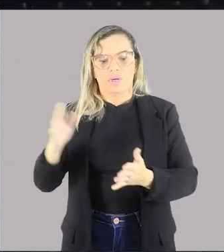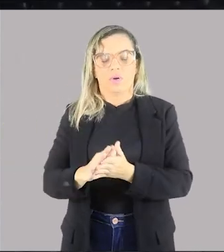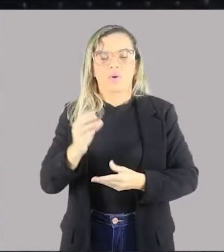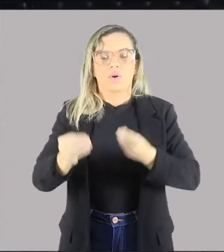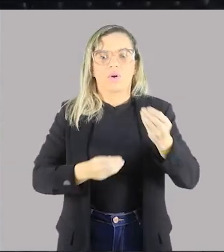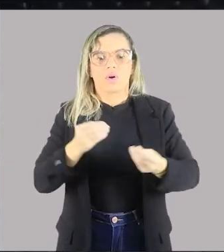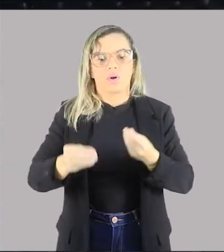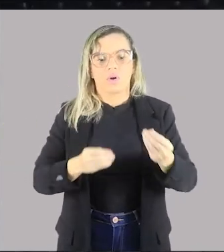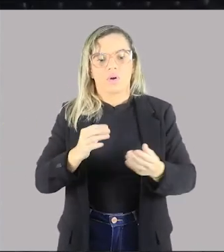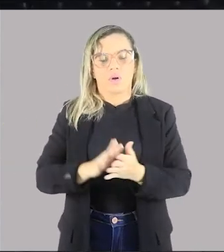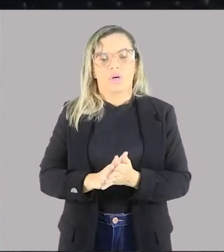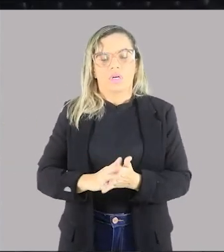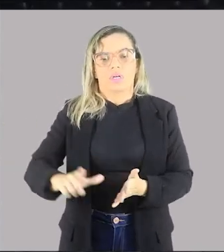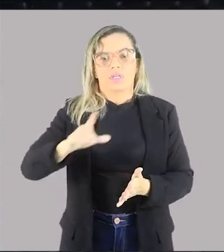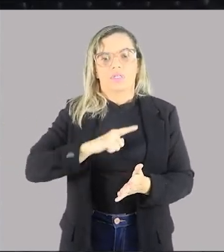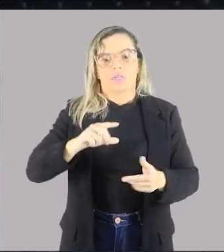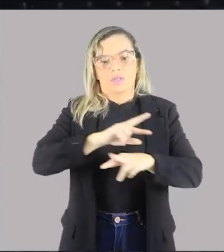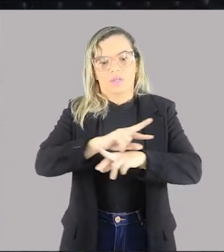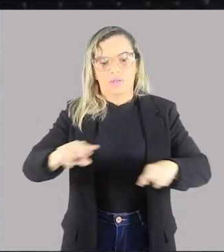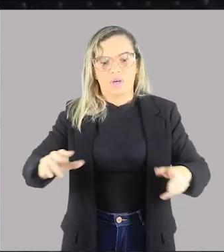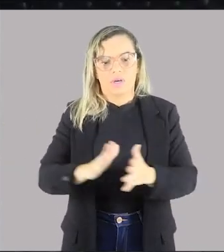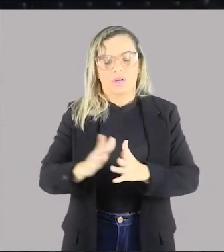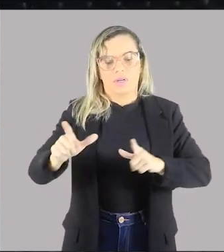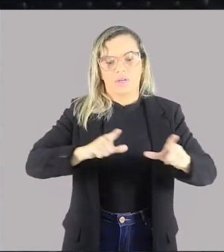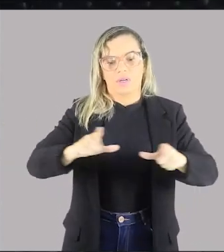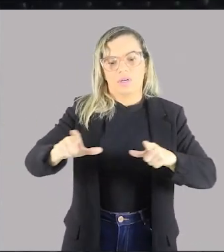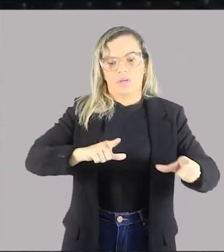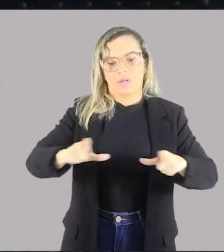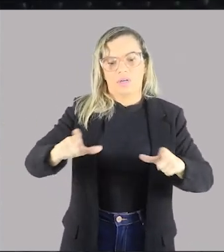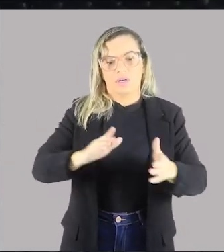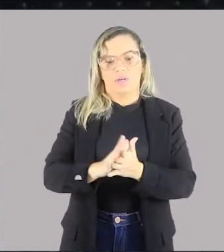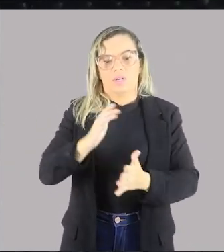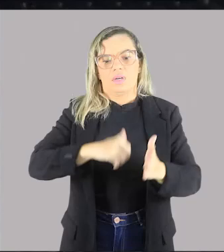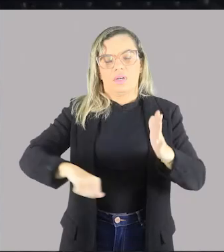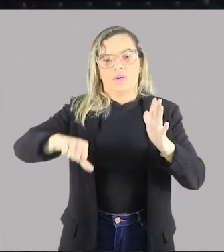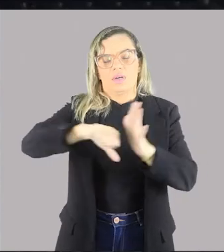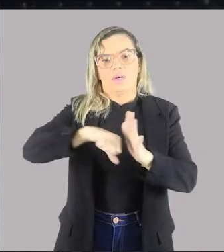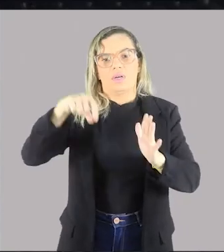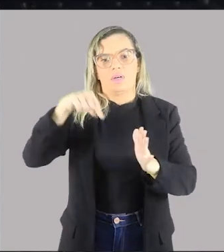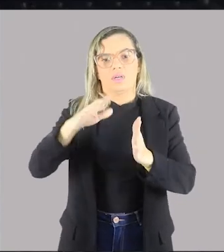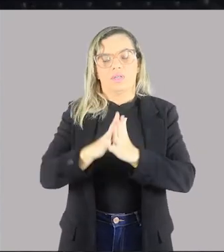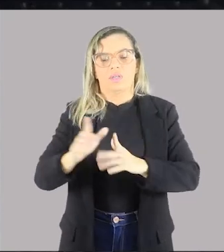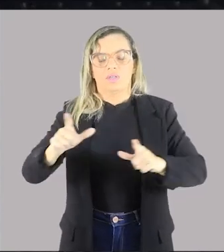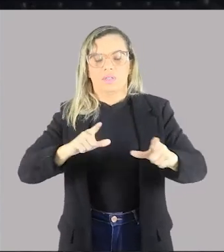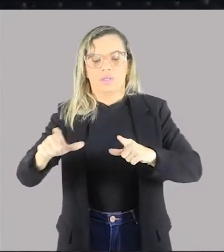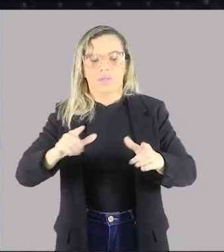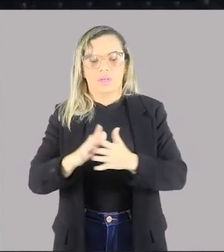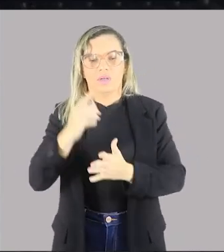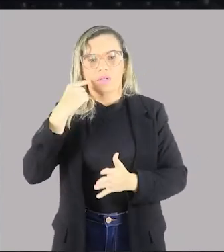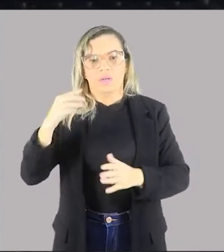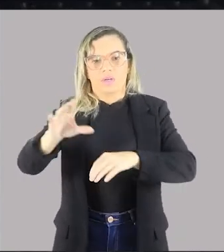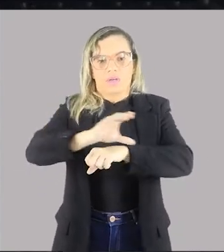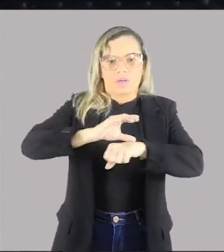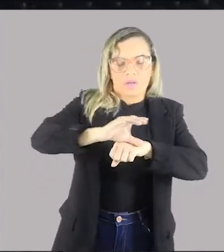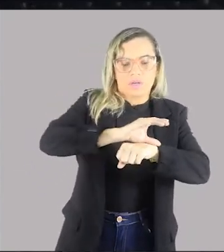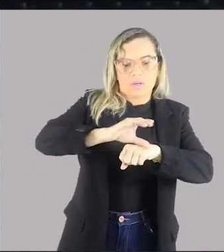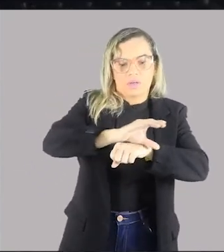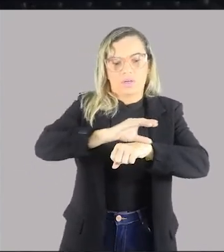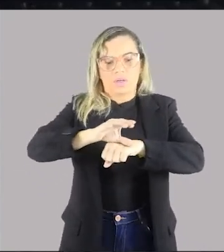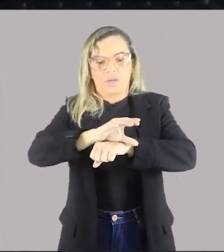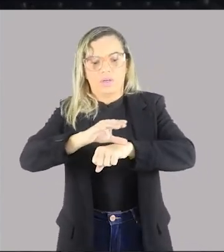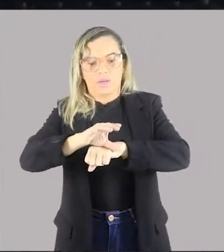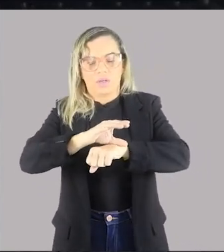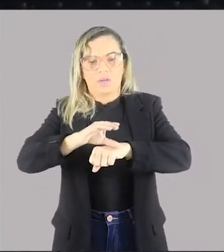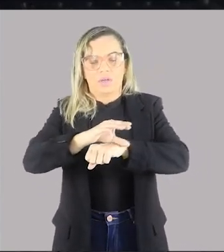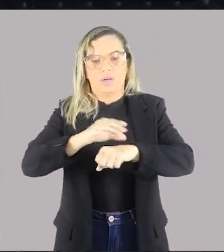artigo 37 da nossa Constituição, ele traz a impossibilidade de acumular cargos desde a Constituição, portanto, nós já temos